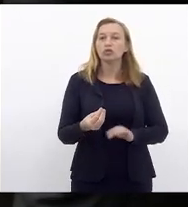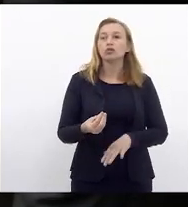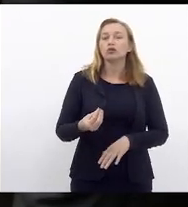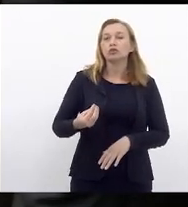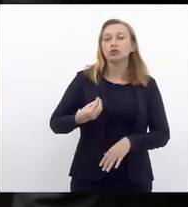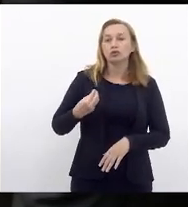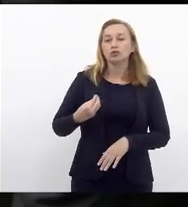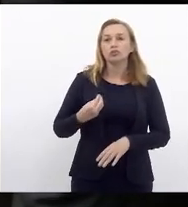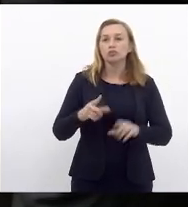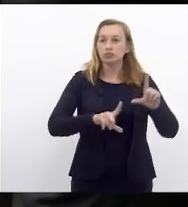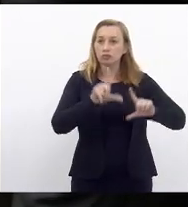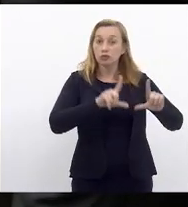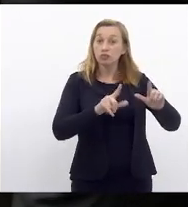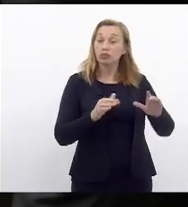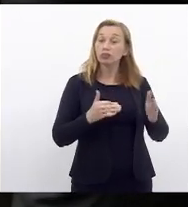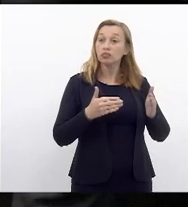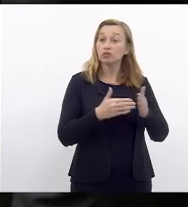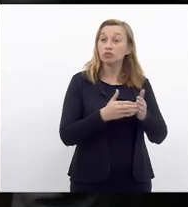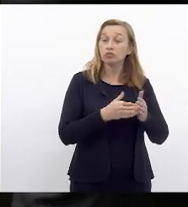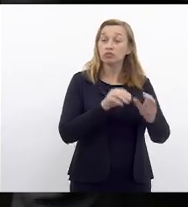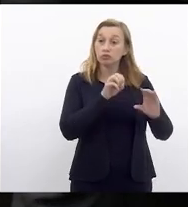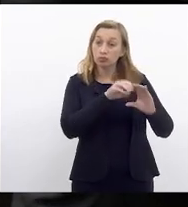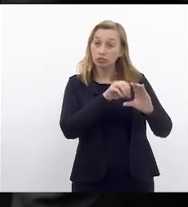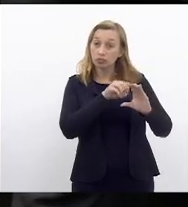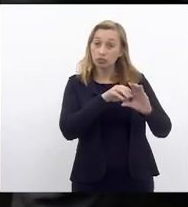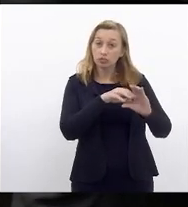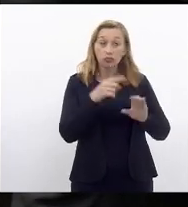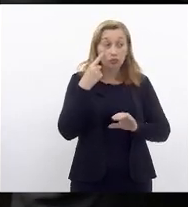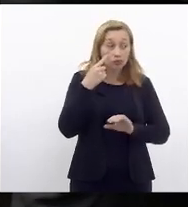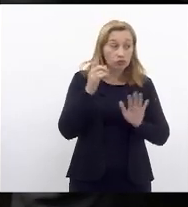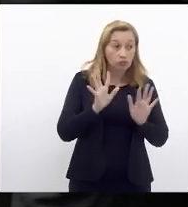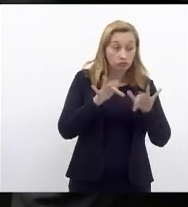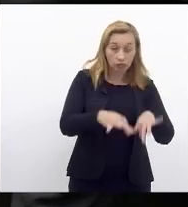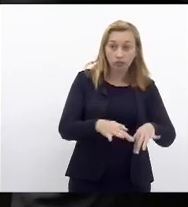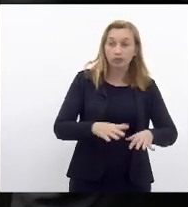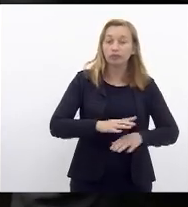televisão, até a Globo participou, no finalzinho, mas participou.